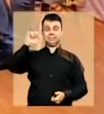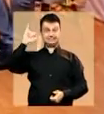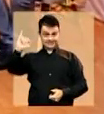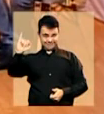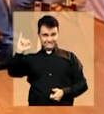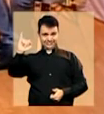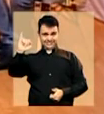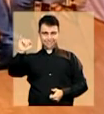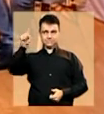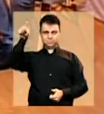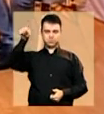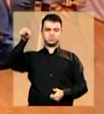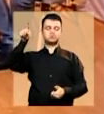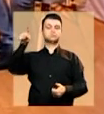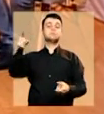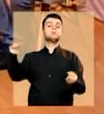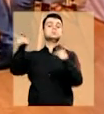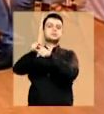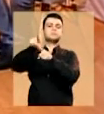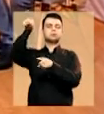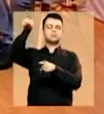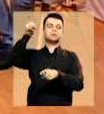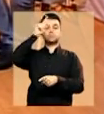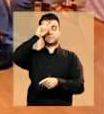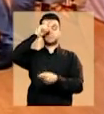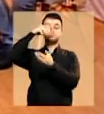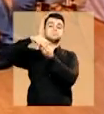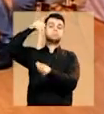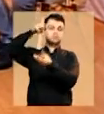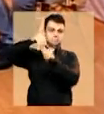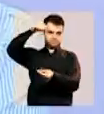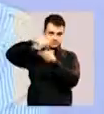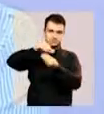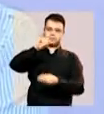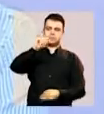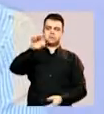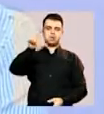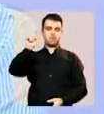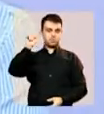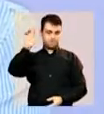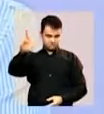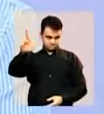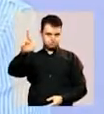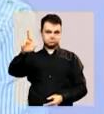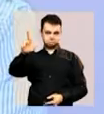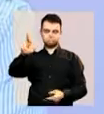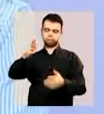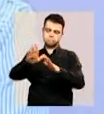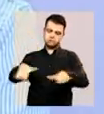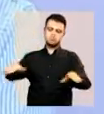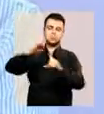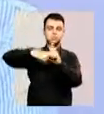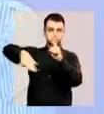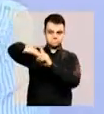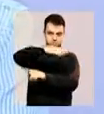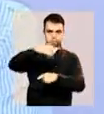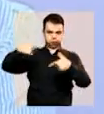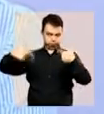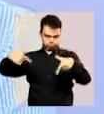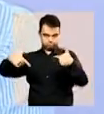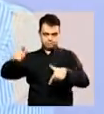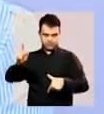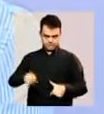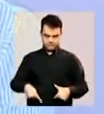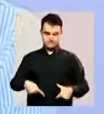que é do projeto do IELAR, né? sim. É muito para trabalhar na questão com as crianças,